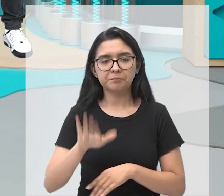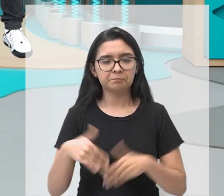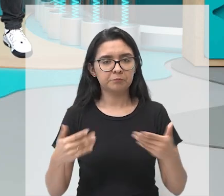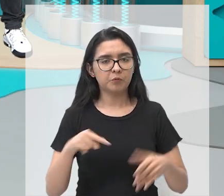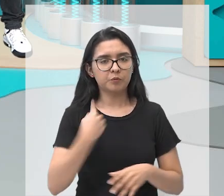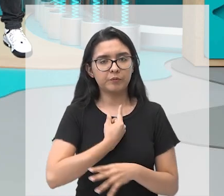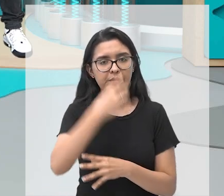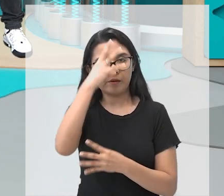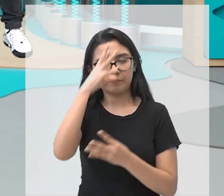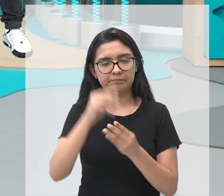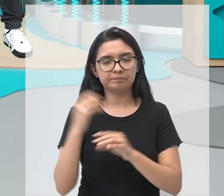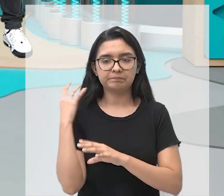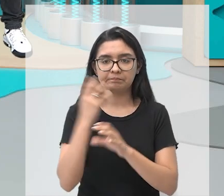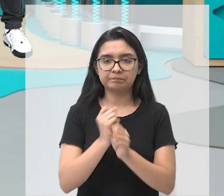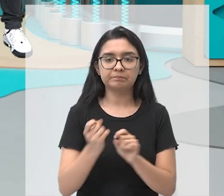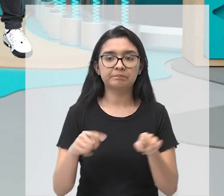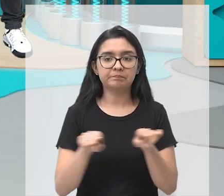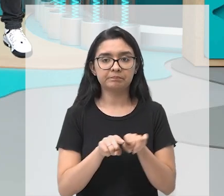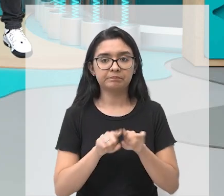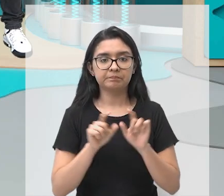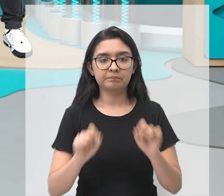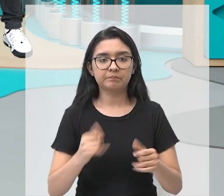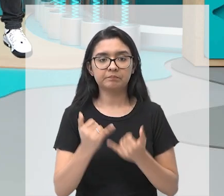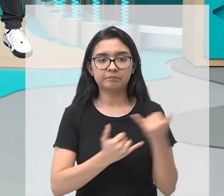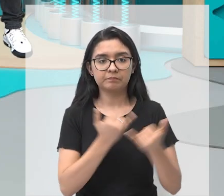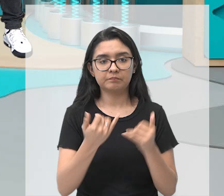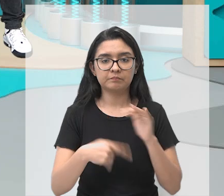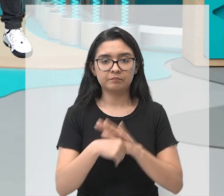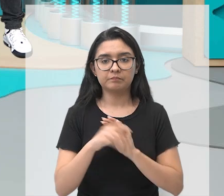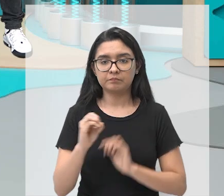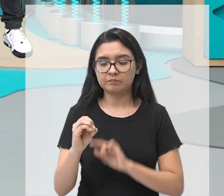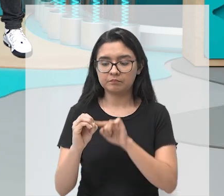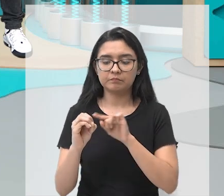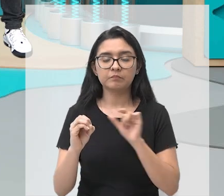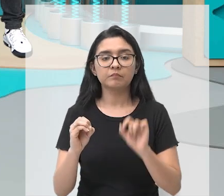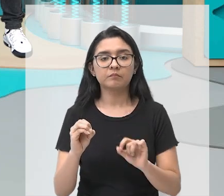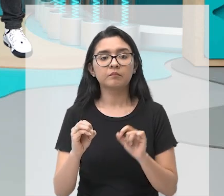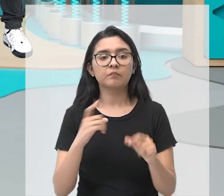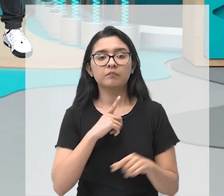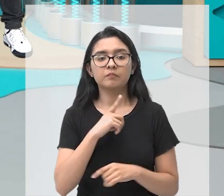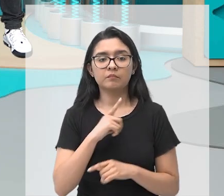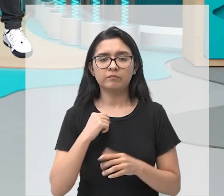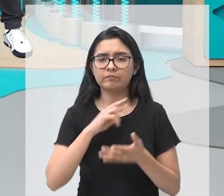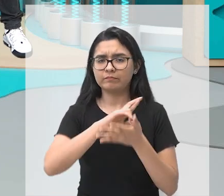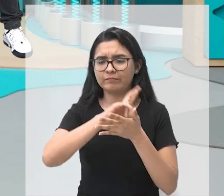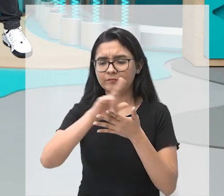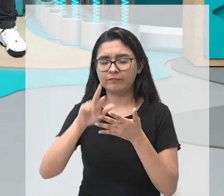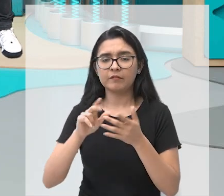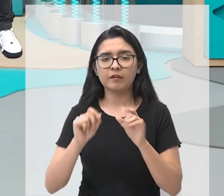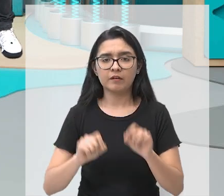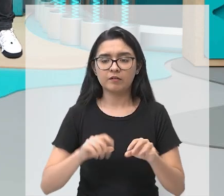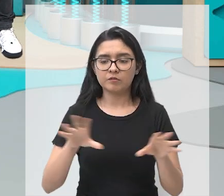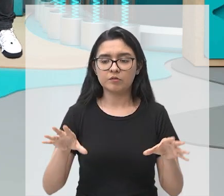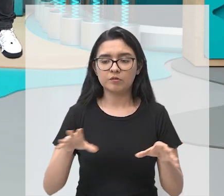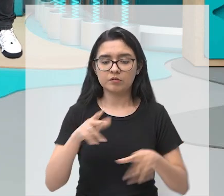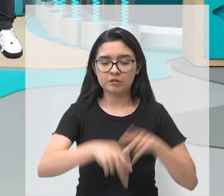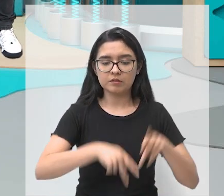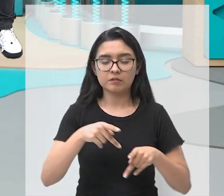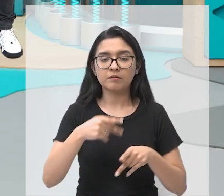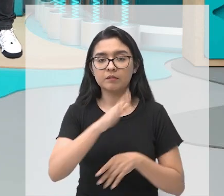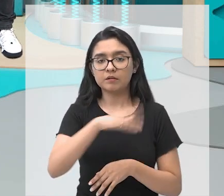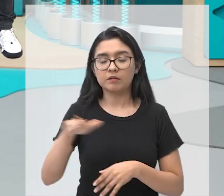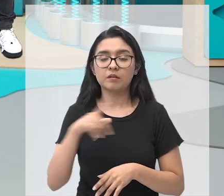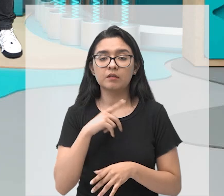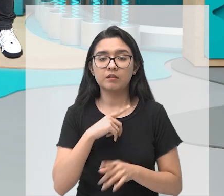gente relembrar um pouquinho mais, olha só, a brincadeira com bolinhas de vidro ou bola de gude, ela reúne inúmeras crianças numa disputa que